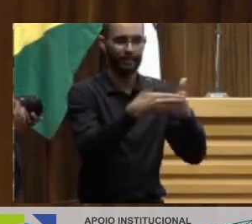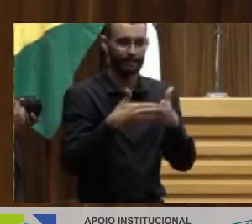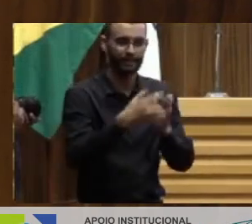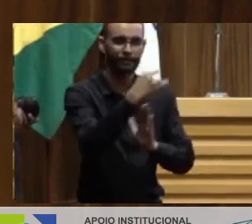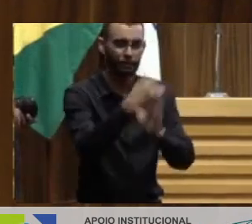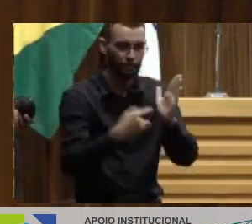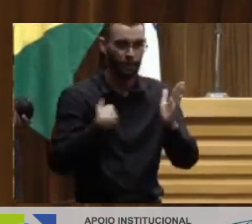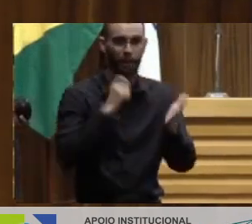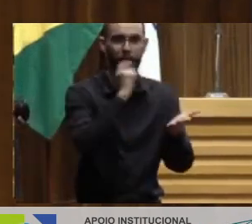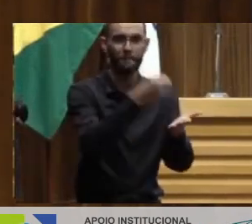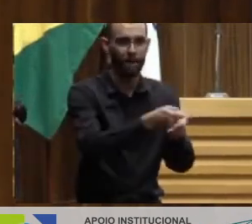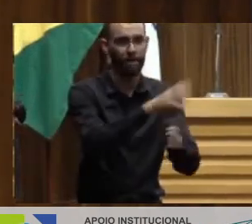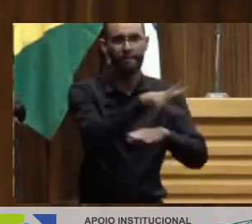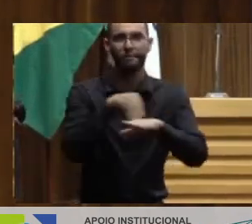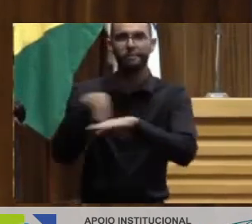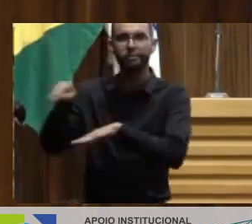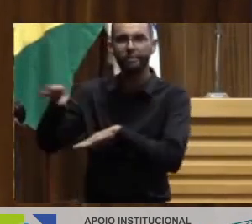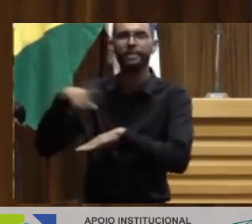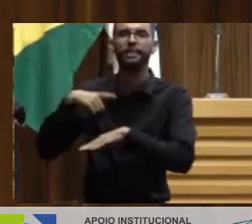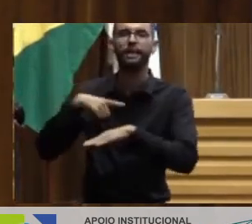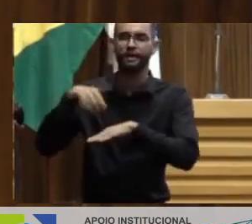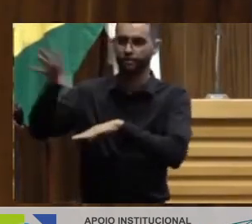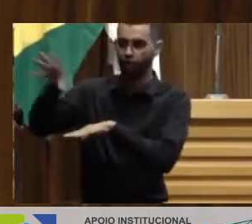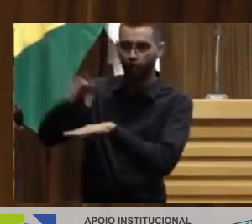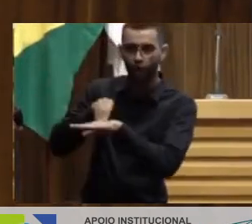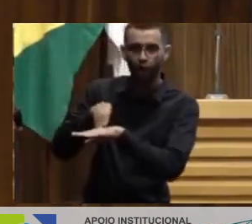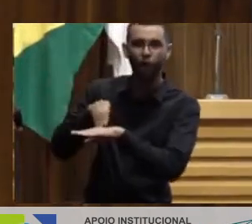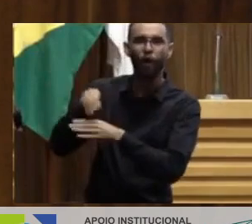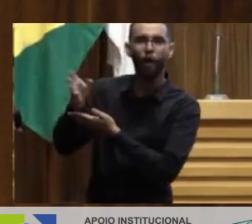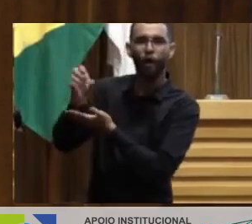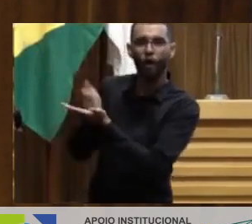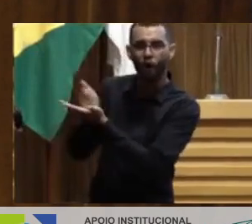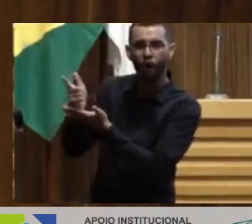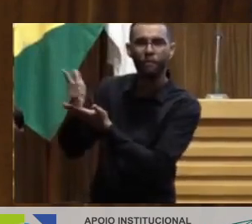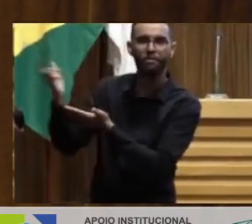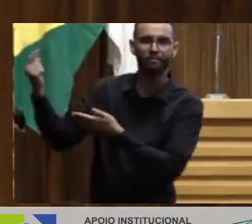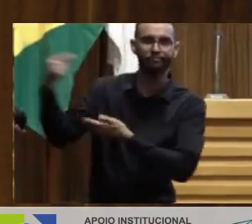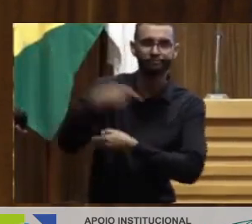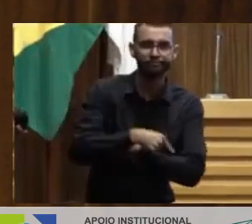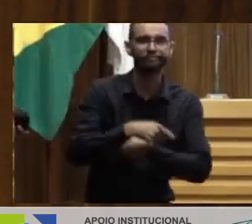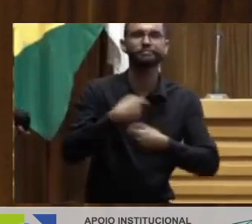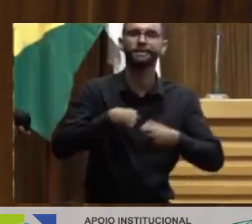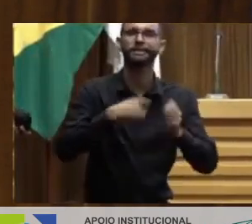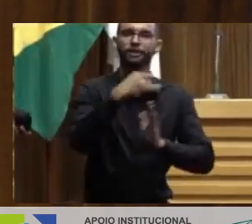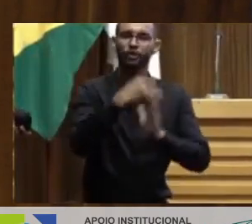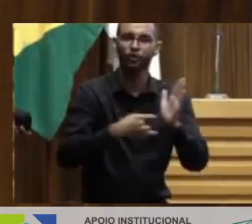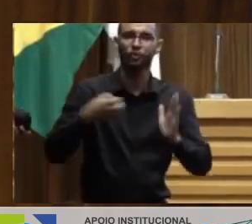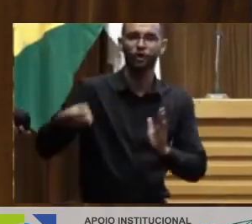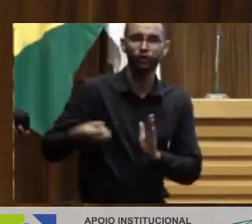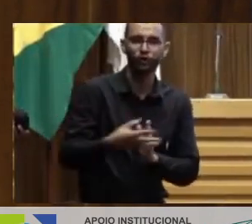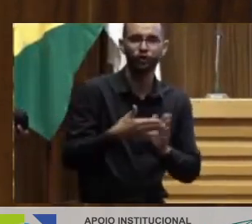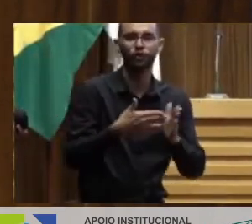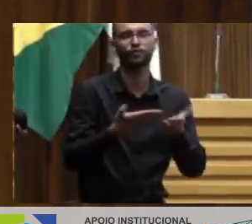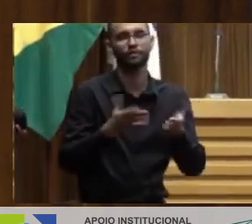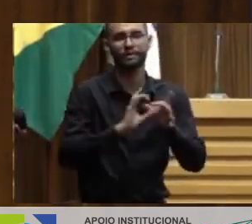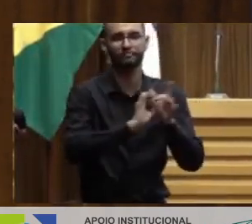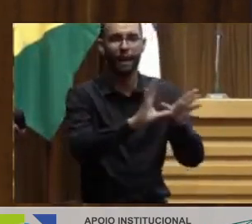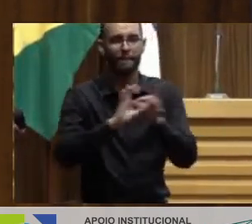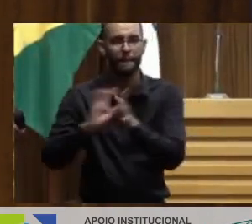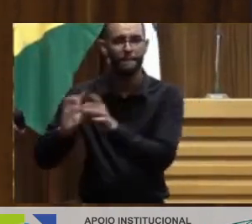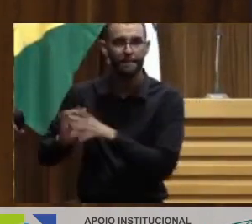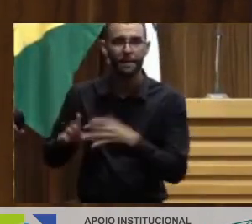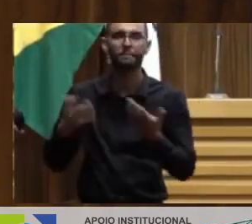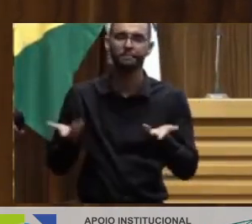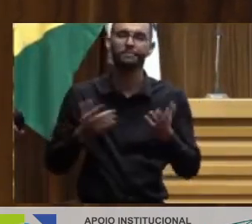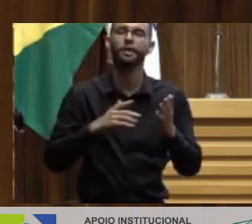uma licença. Exporto, tenho outra. Uma. É uma licença flex por 3 anos, por exemplo. Então, licença